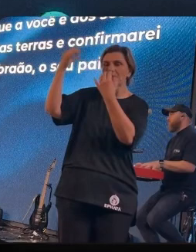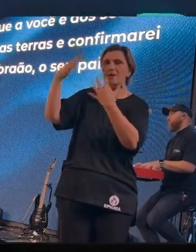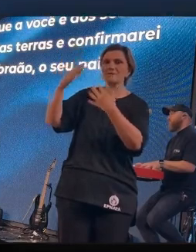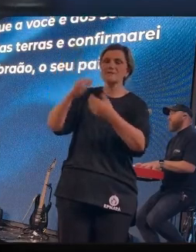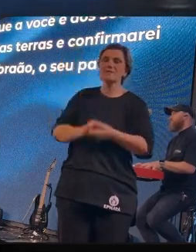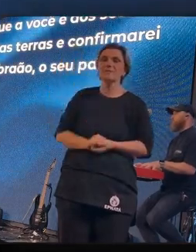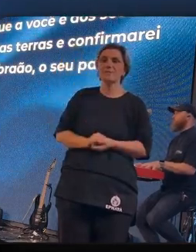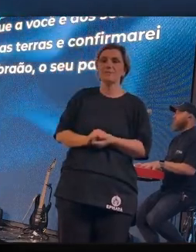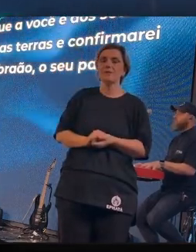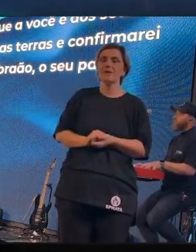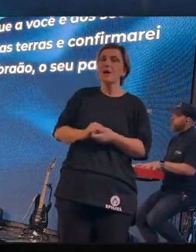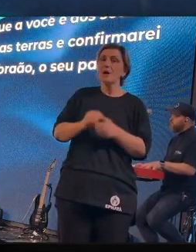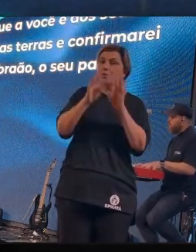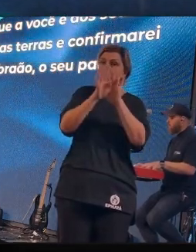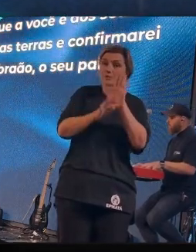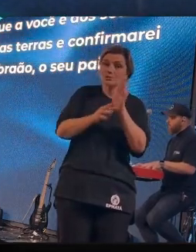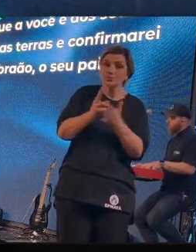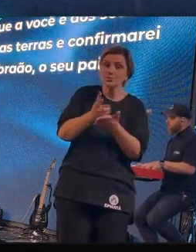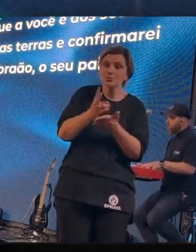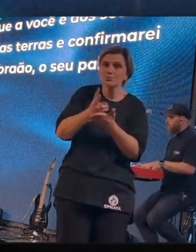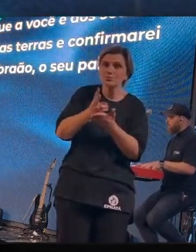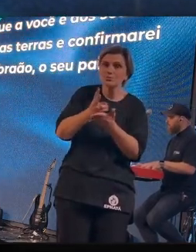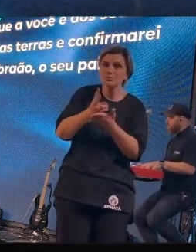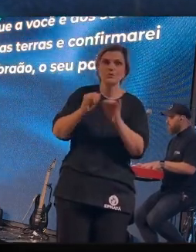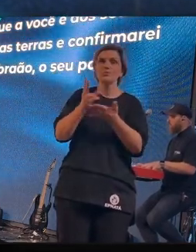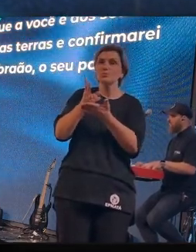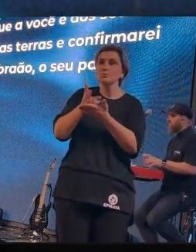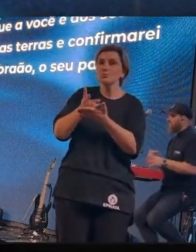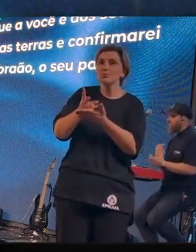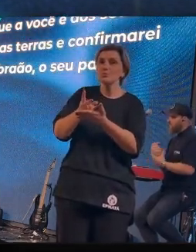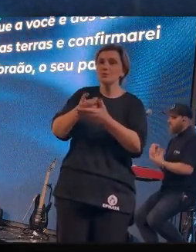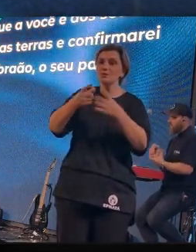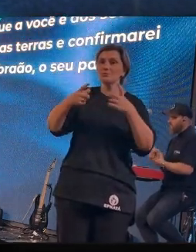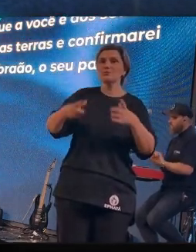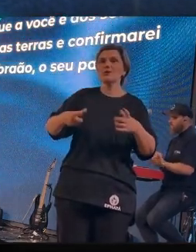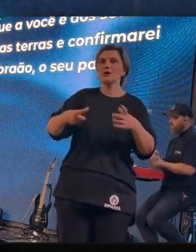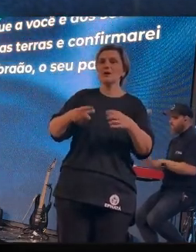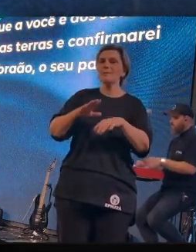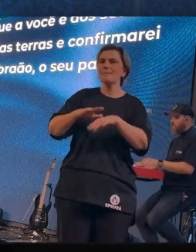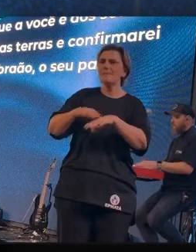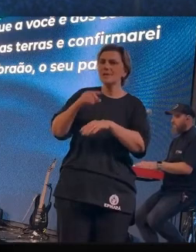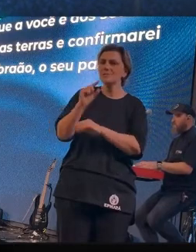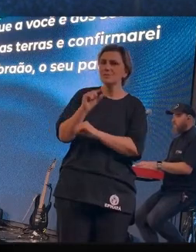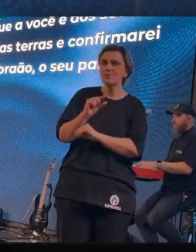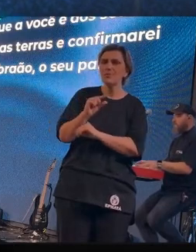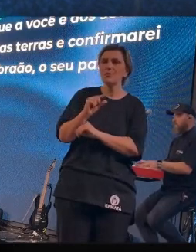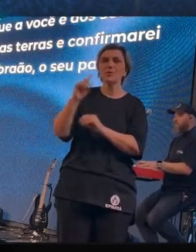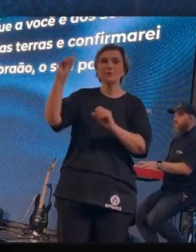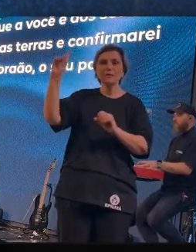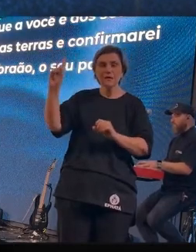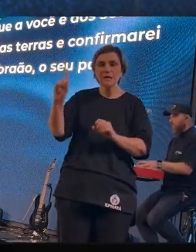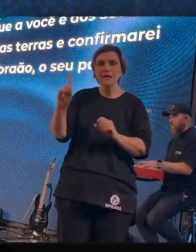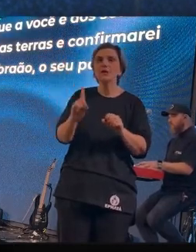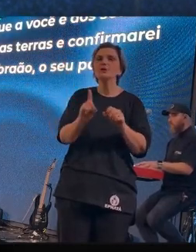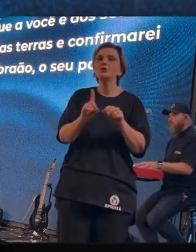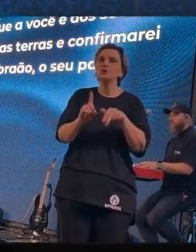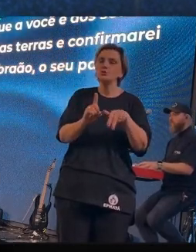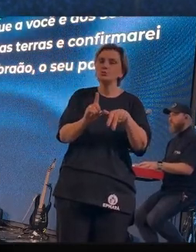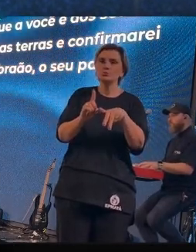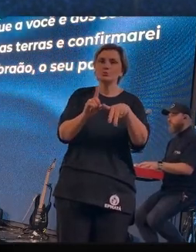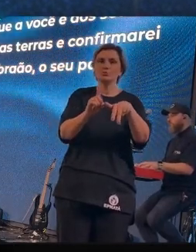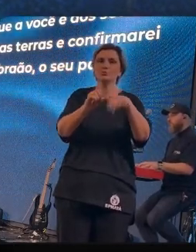texto continua e diz: permaneçam nessa terra mais um pouco, e eu estarei com você e o